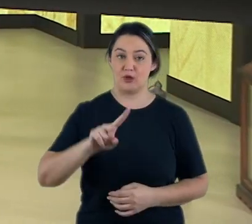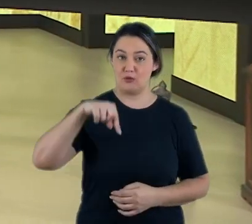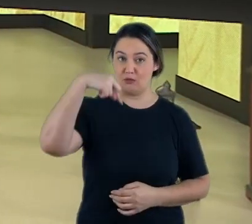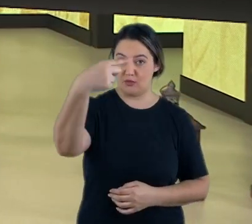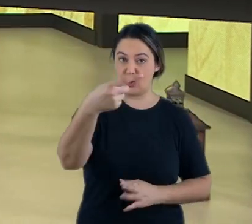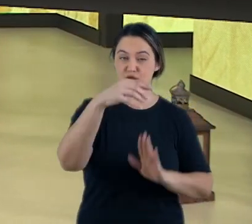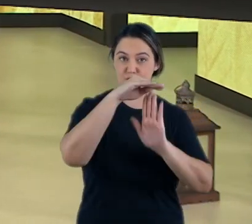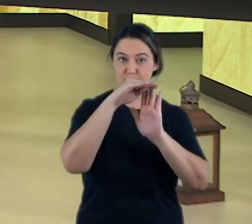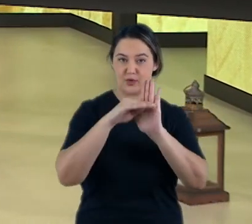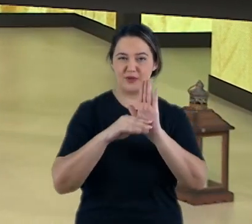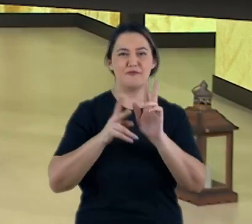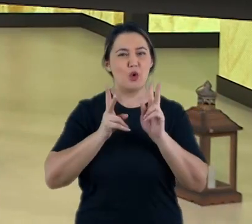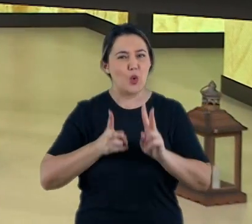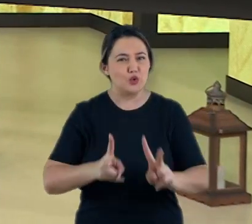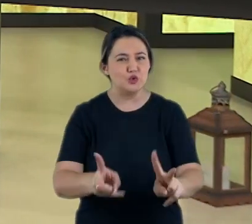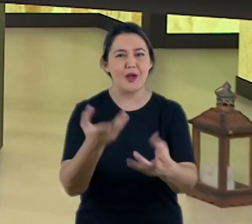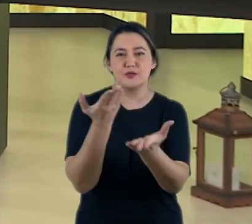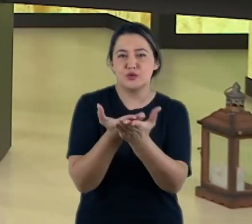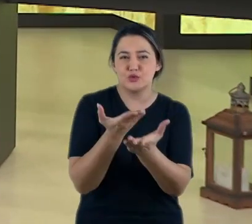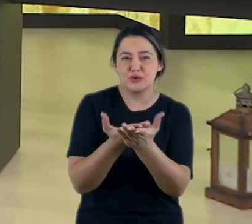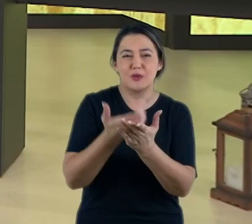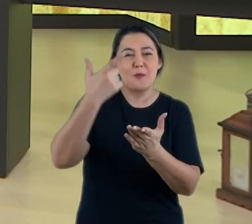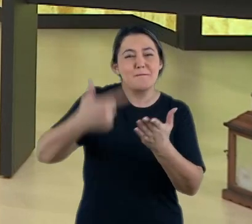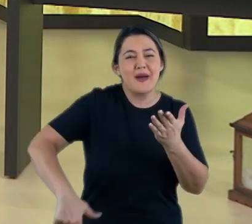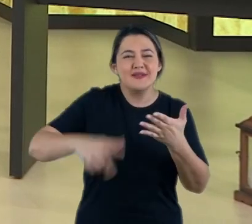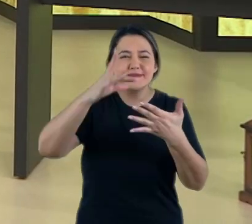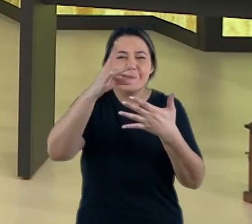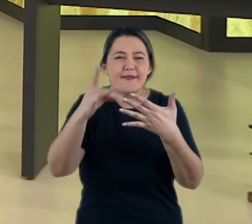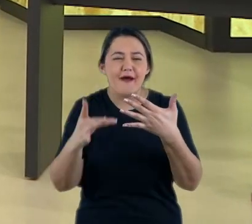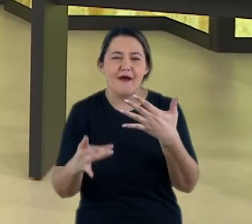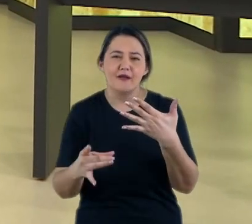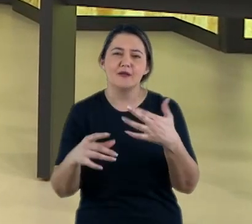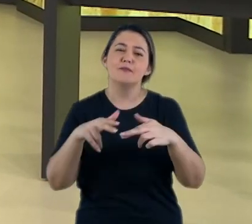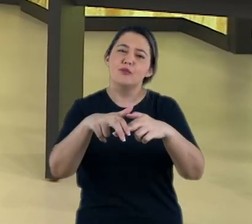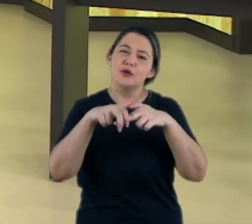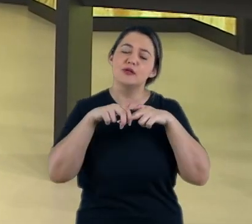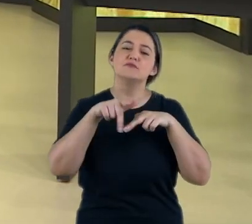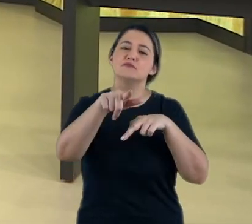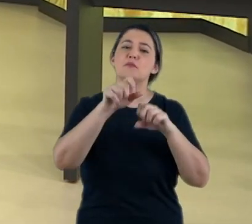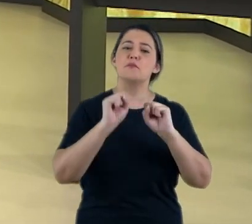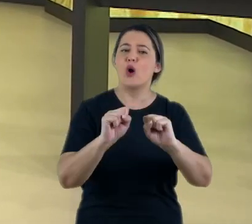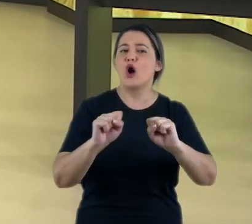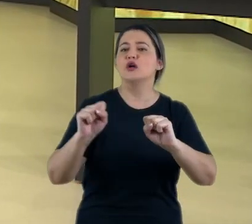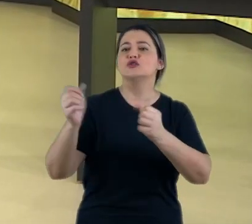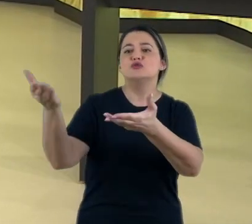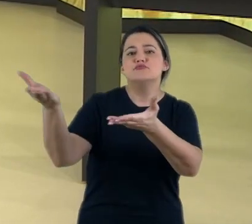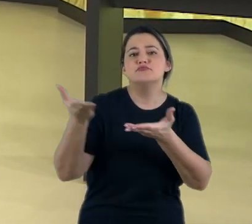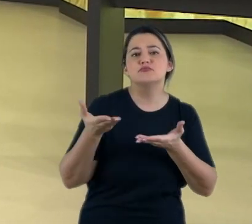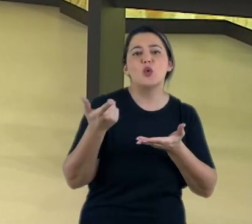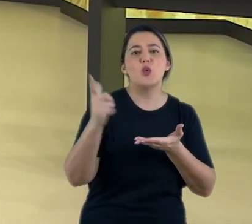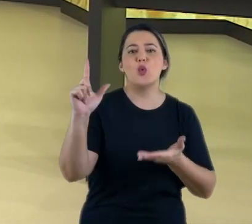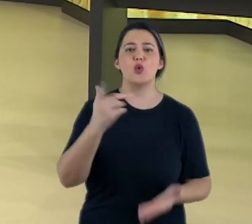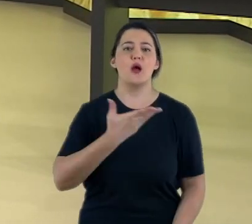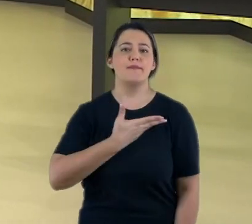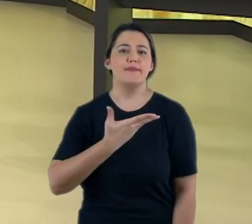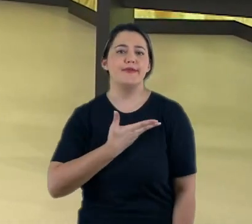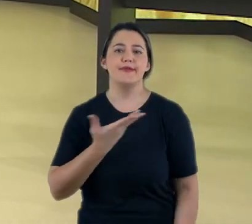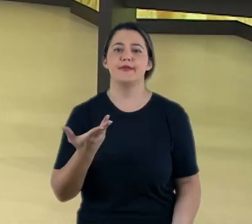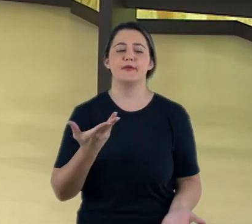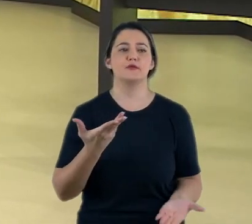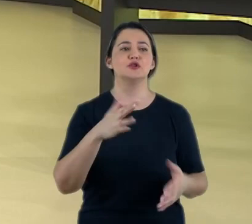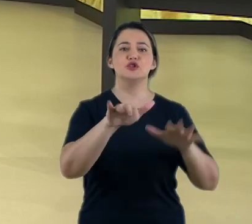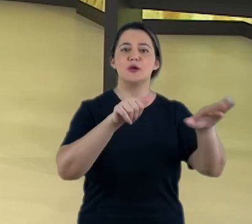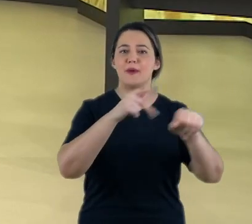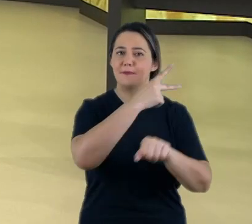detalhes com você. Então divulgue esse programa para os seus amigos, chame outras pessoas para assistirem. Aliás, você também pode acompanhar o